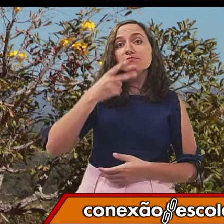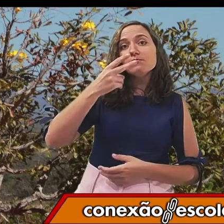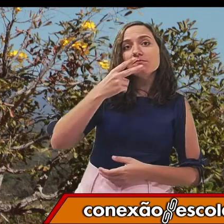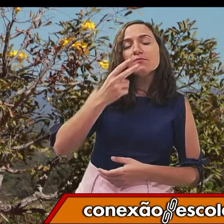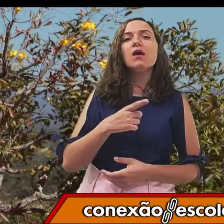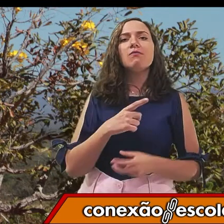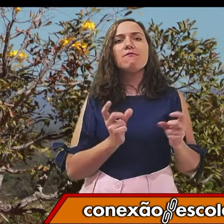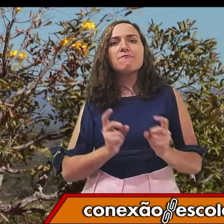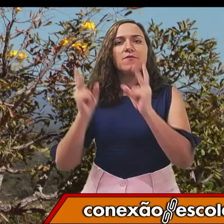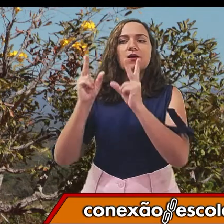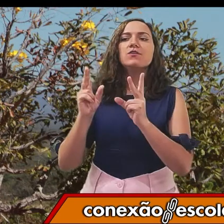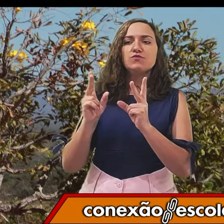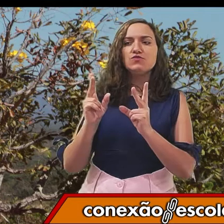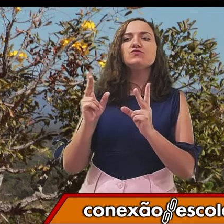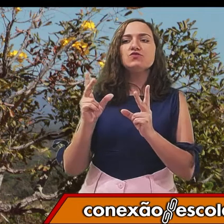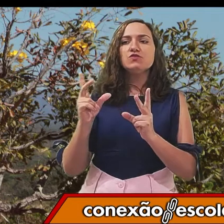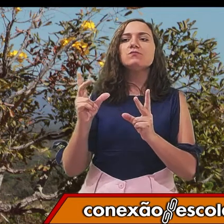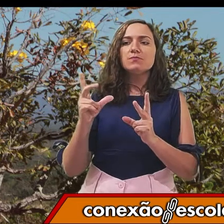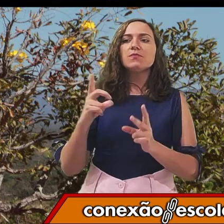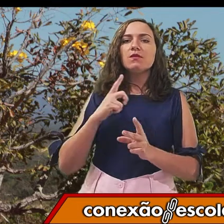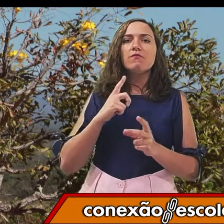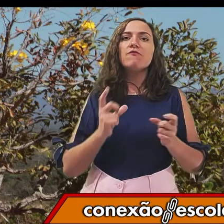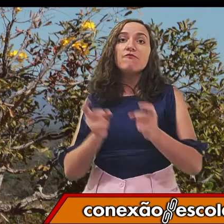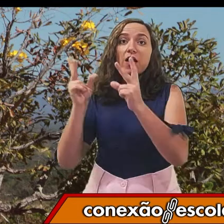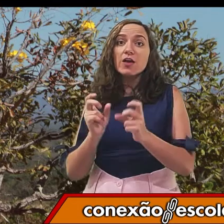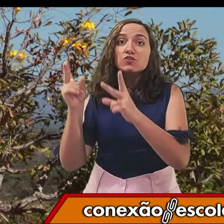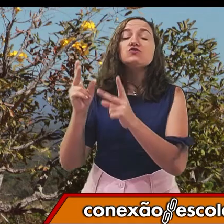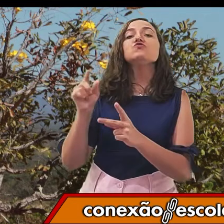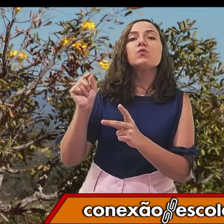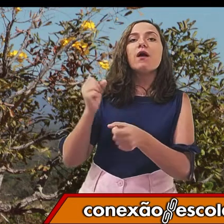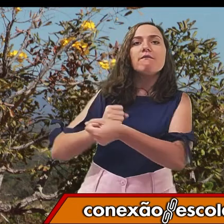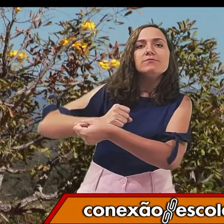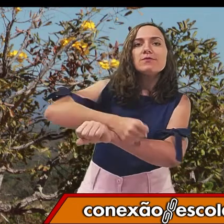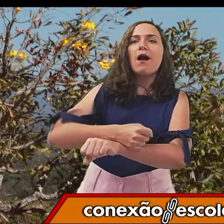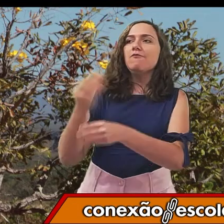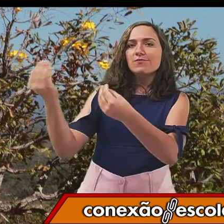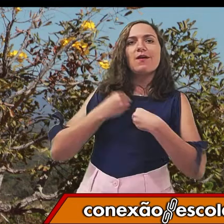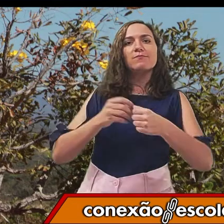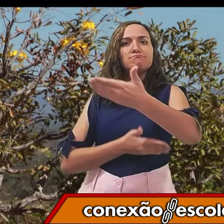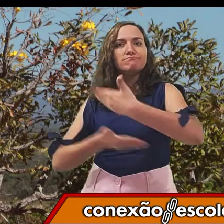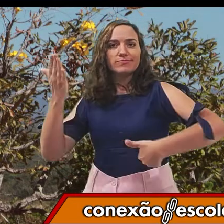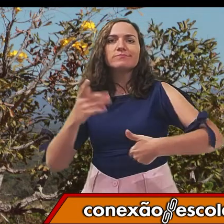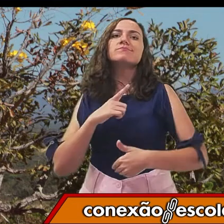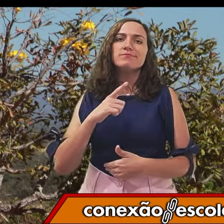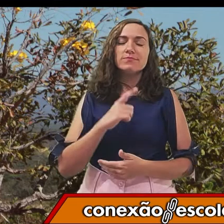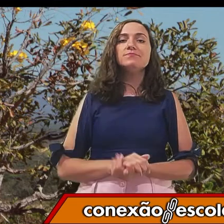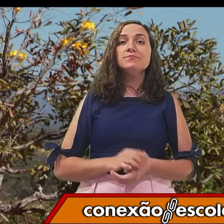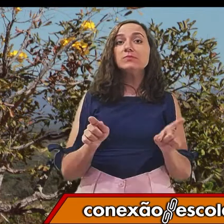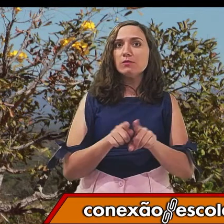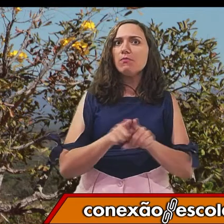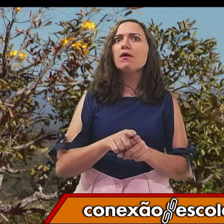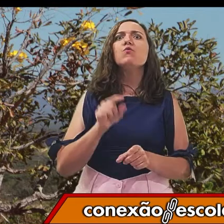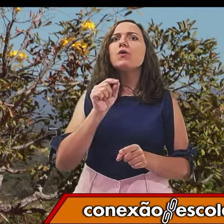escravos. A lavoura de subsistência alimentava a população colonial. Era proibida a instalação de gráficas e a